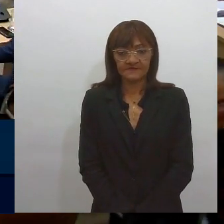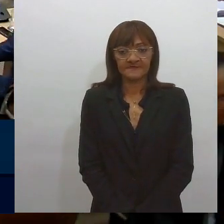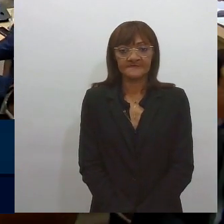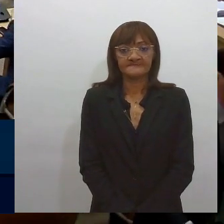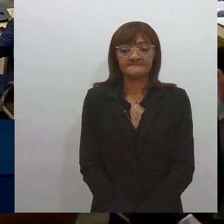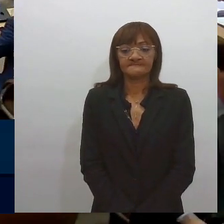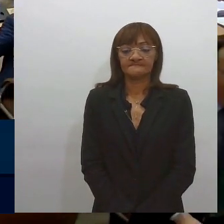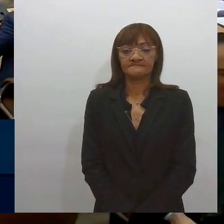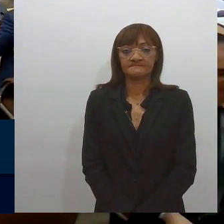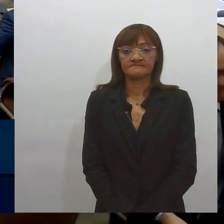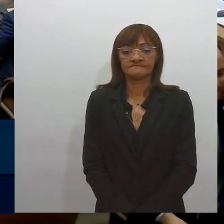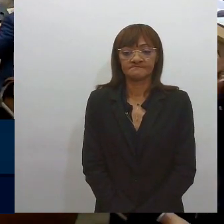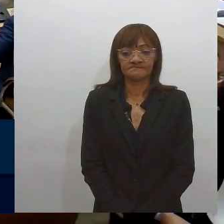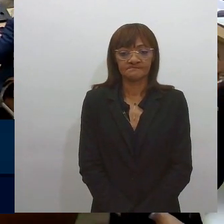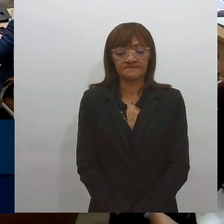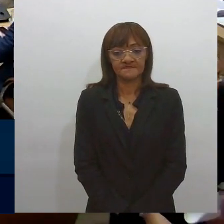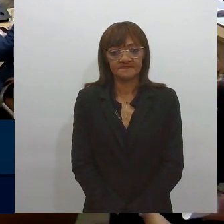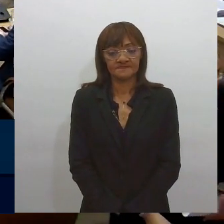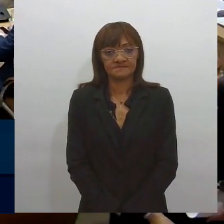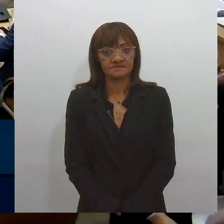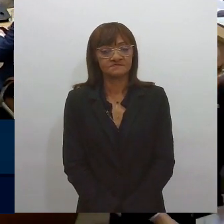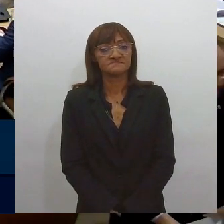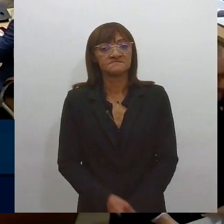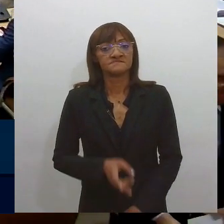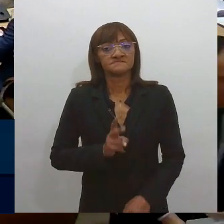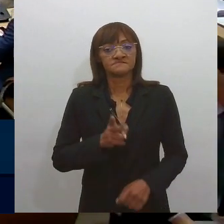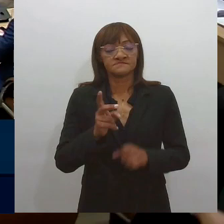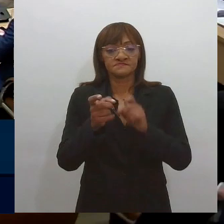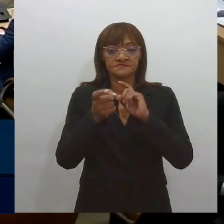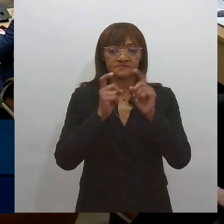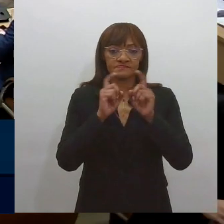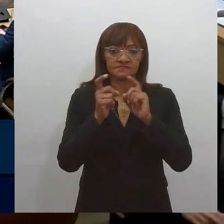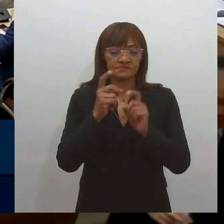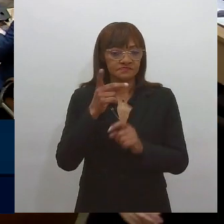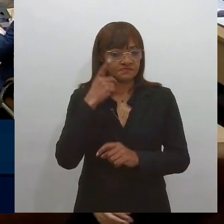ainda no pequeno expediente Deputado Luiz Fonseca tem a palavra